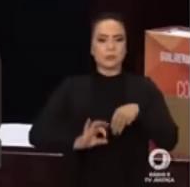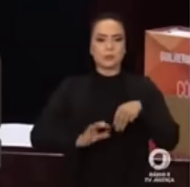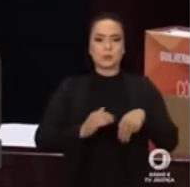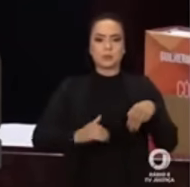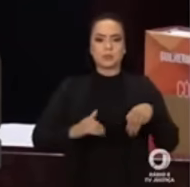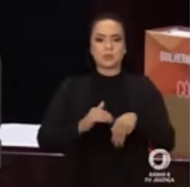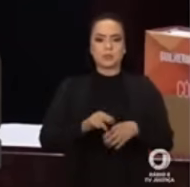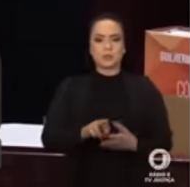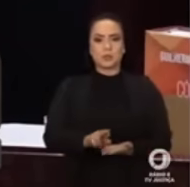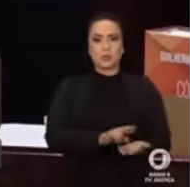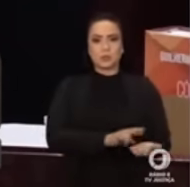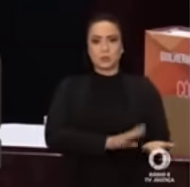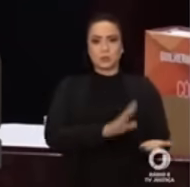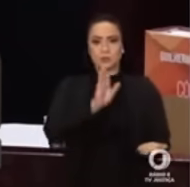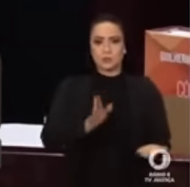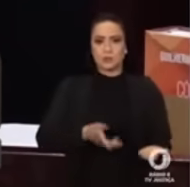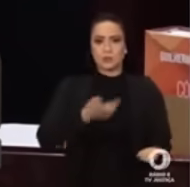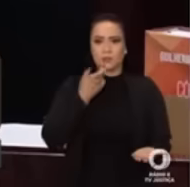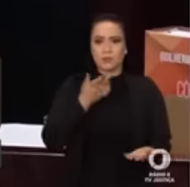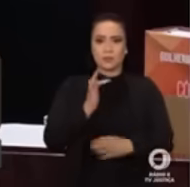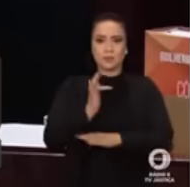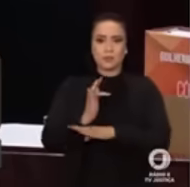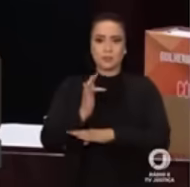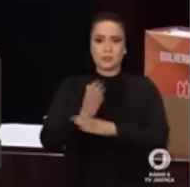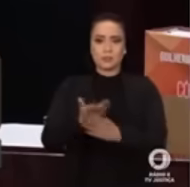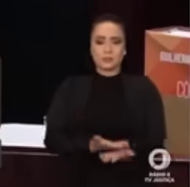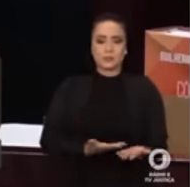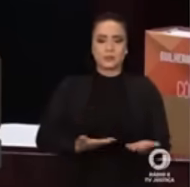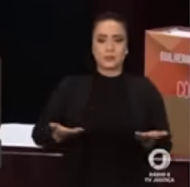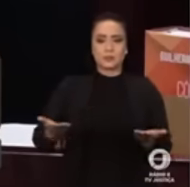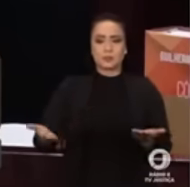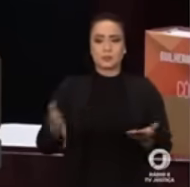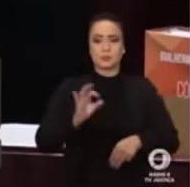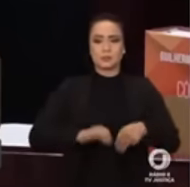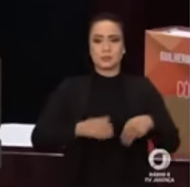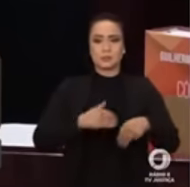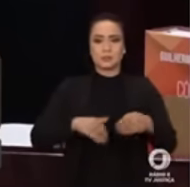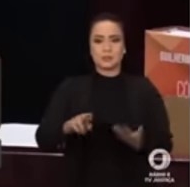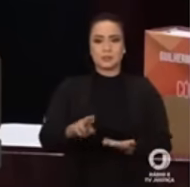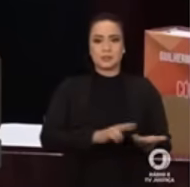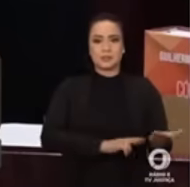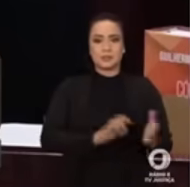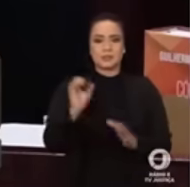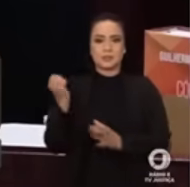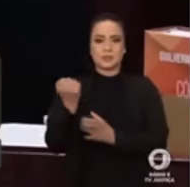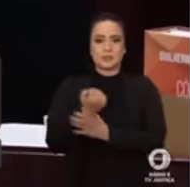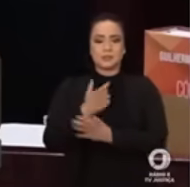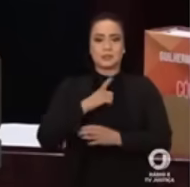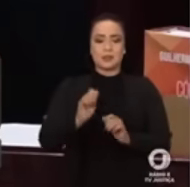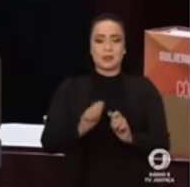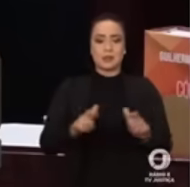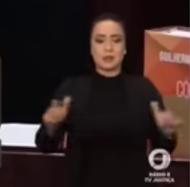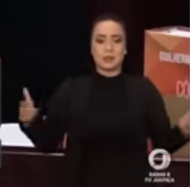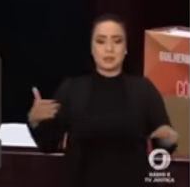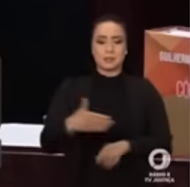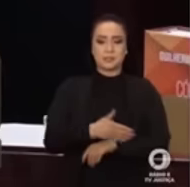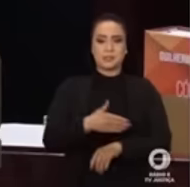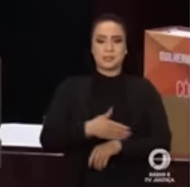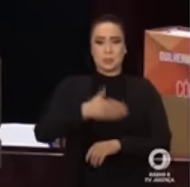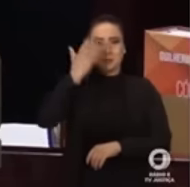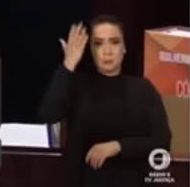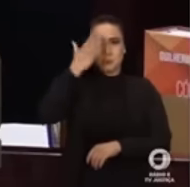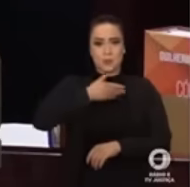relator, a formalização de despachos do ministro relator, assegurando às defesas amplo acesso às provas,